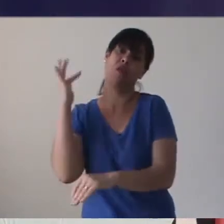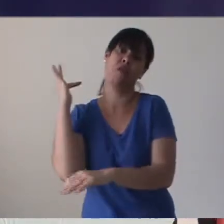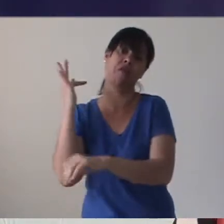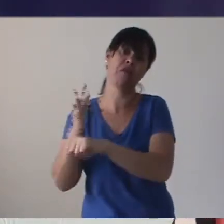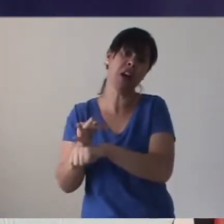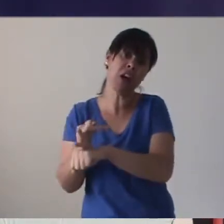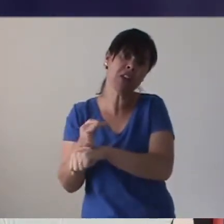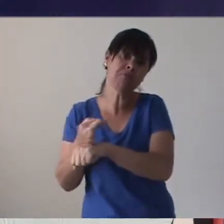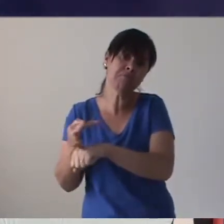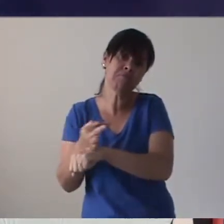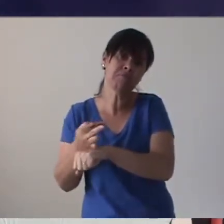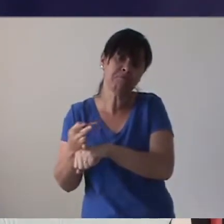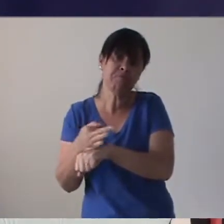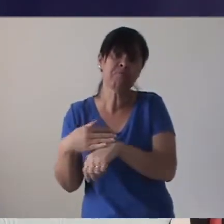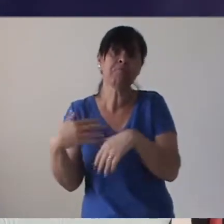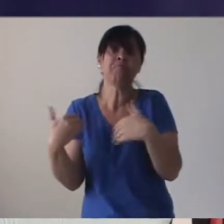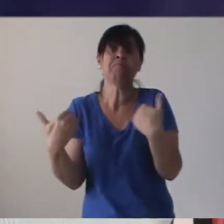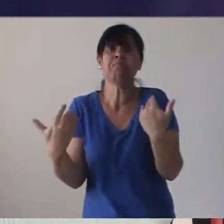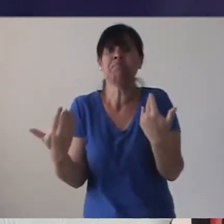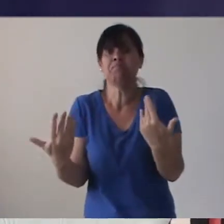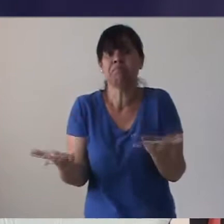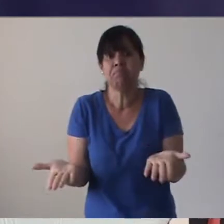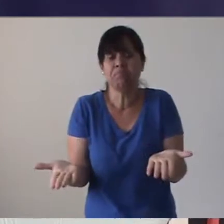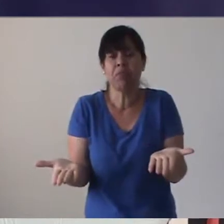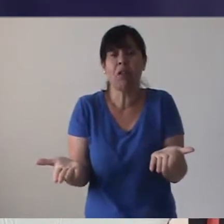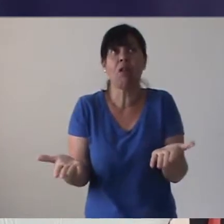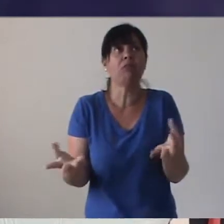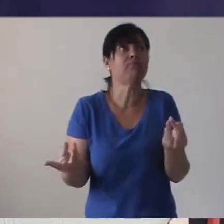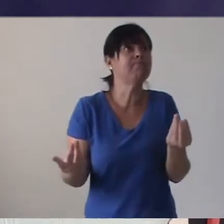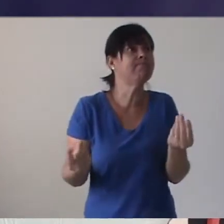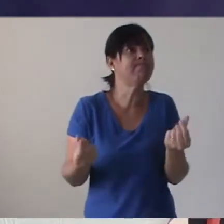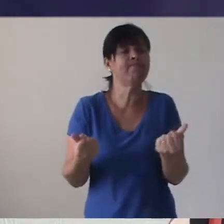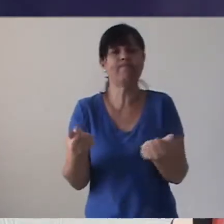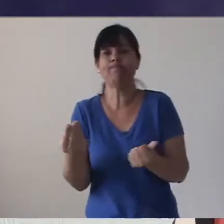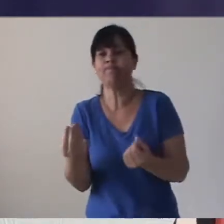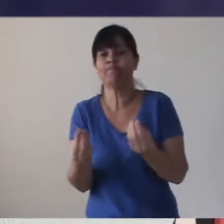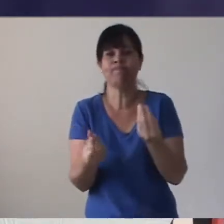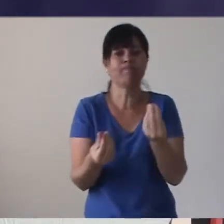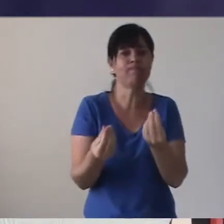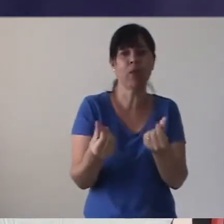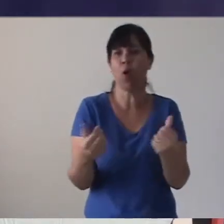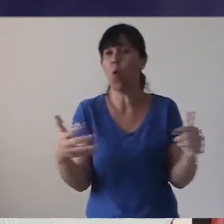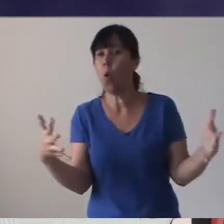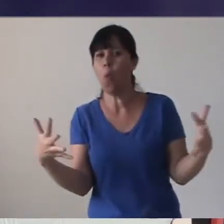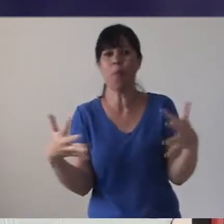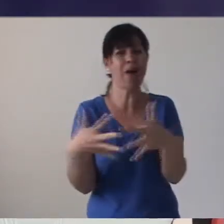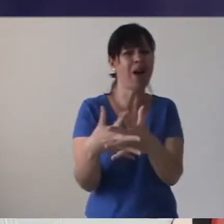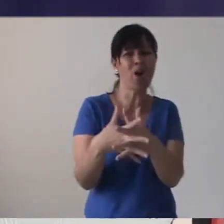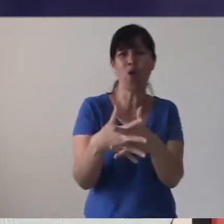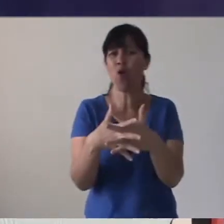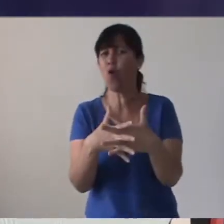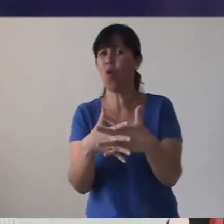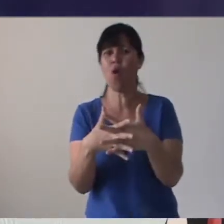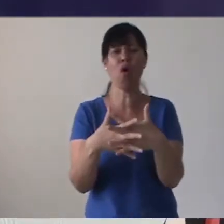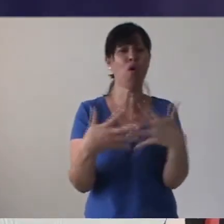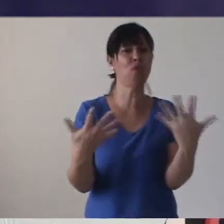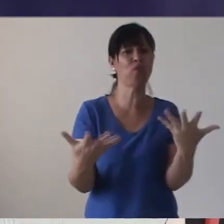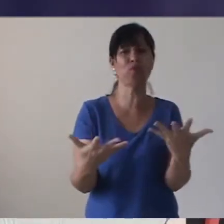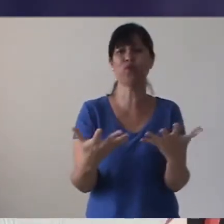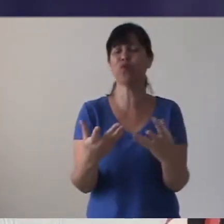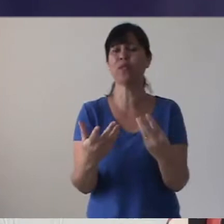então ficou aquela confusão inicial e